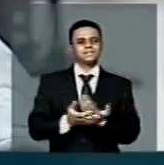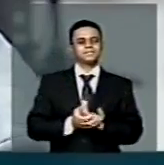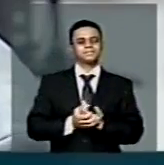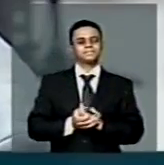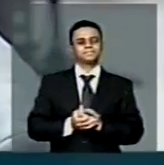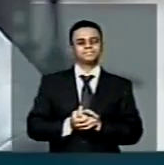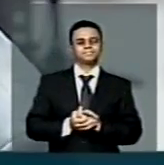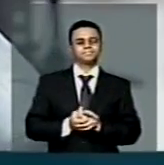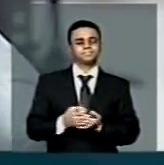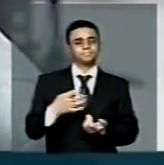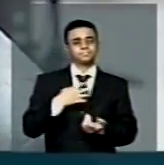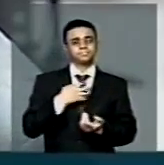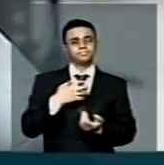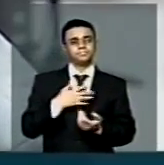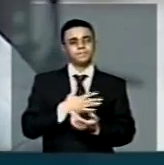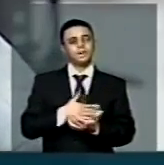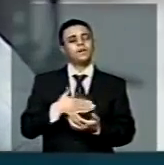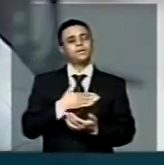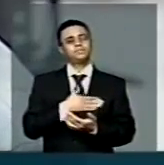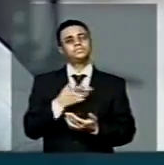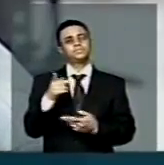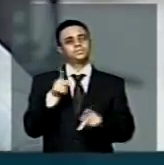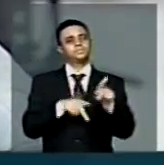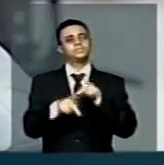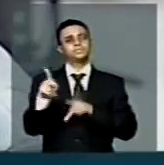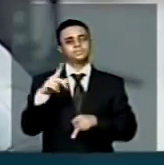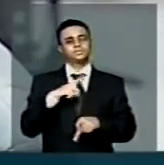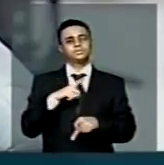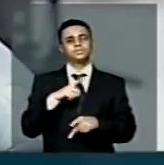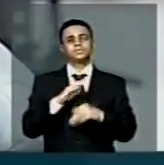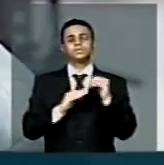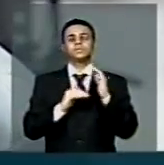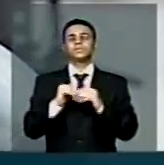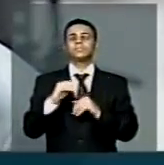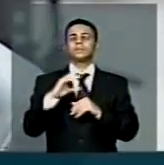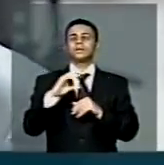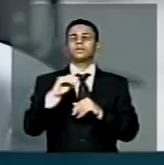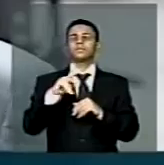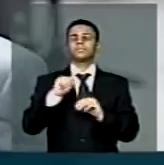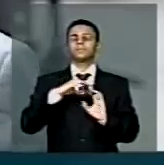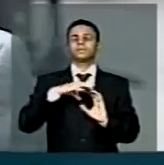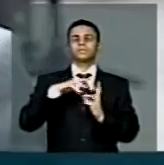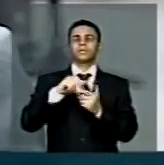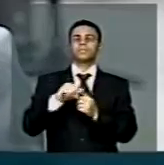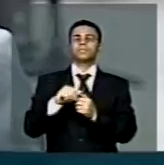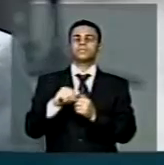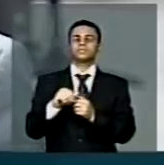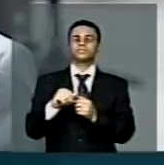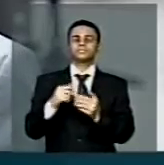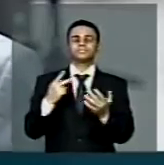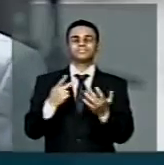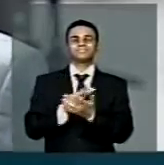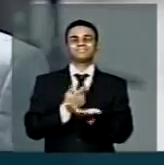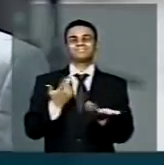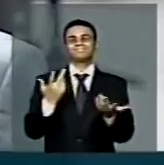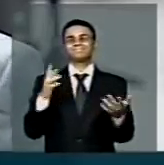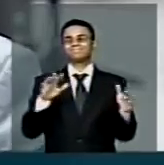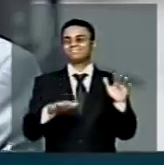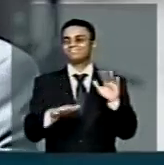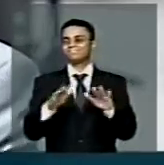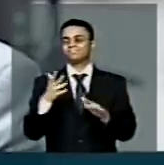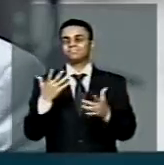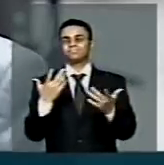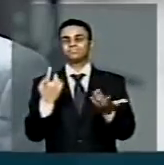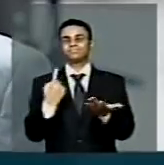de afetividade que a população tem em relação à Copa do Mundo foi de alguma forma comprometida.